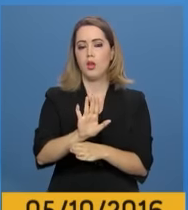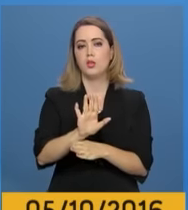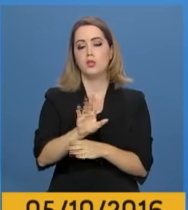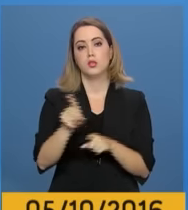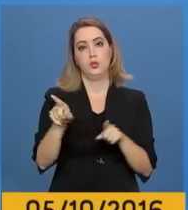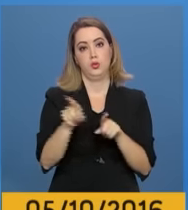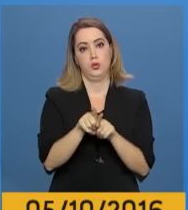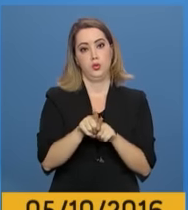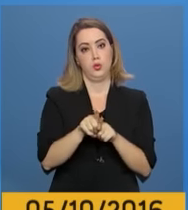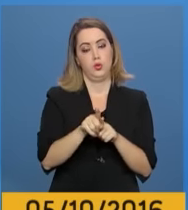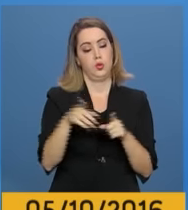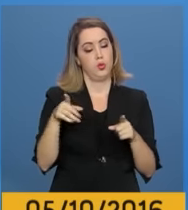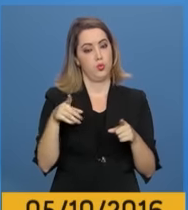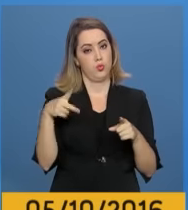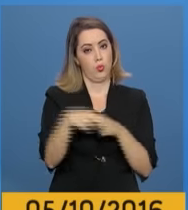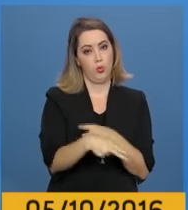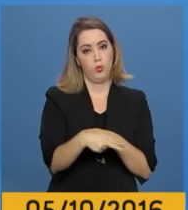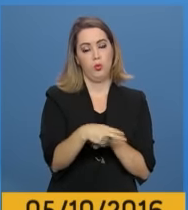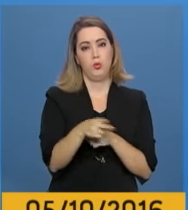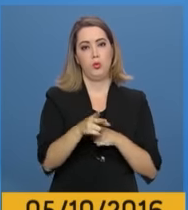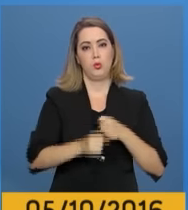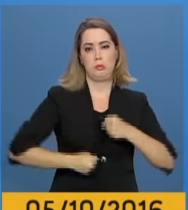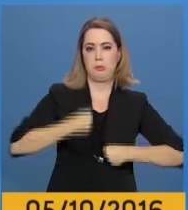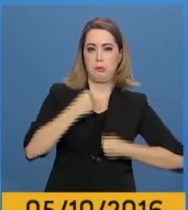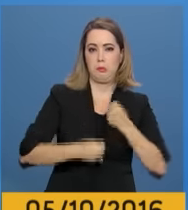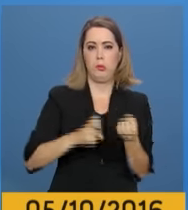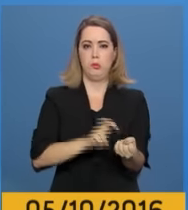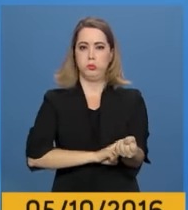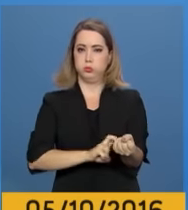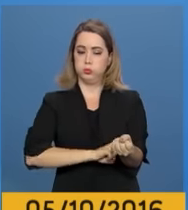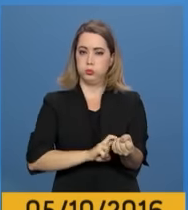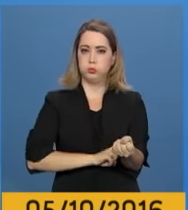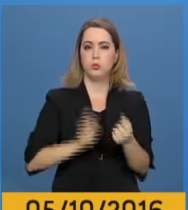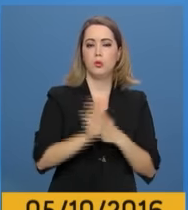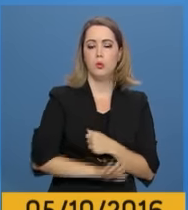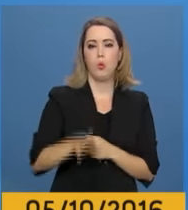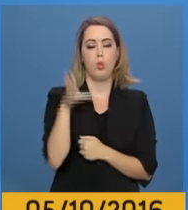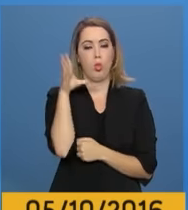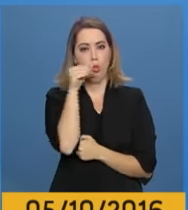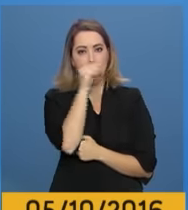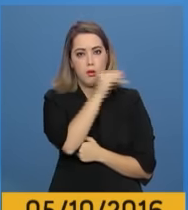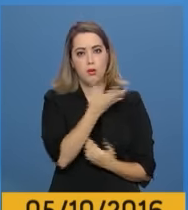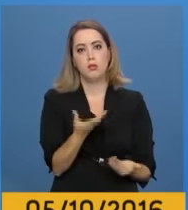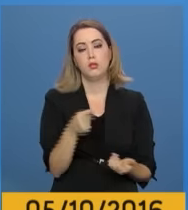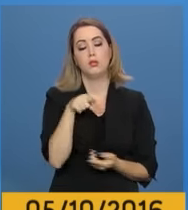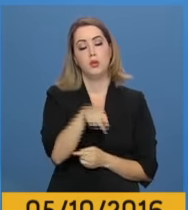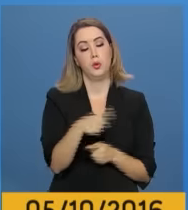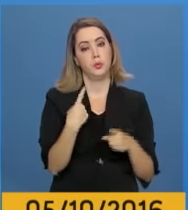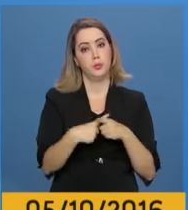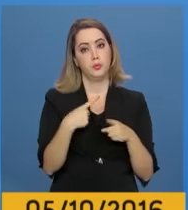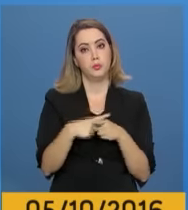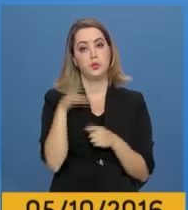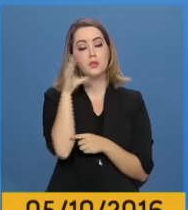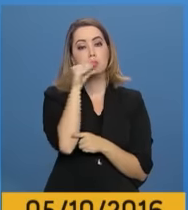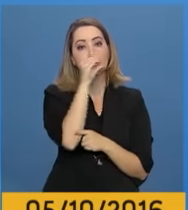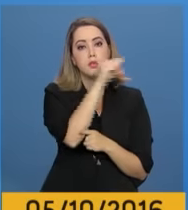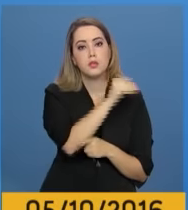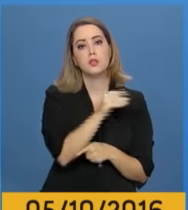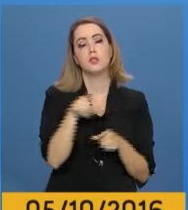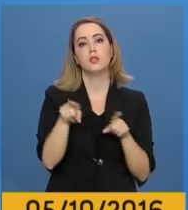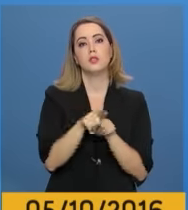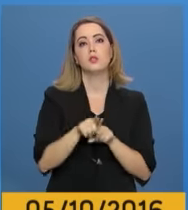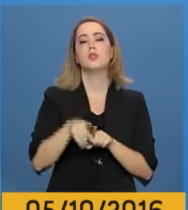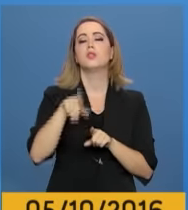comportamento agressivo e violento na adolescência. Dessa forma, esse adolescente se tornará um adulto